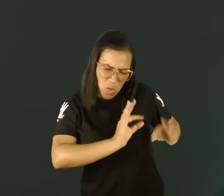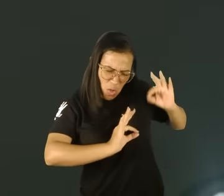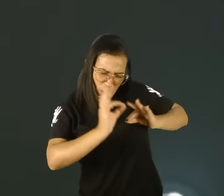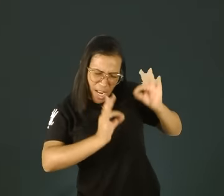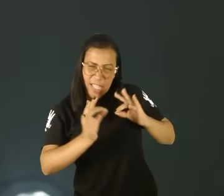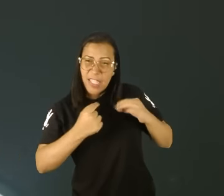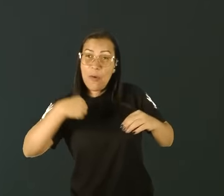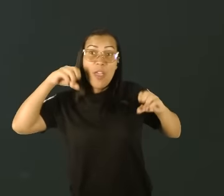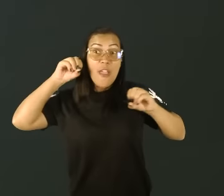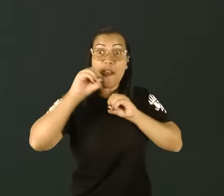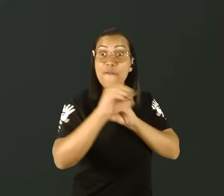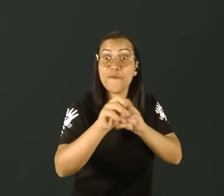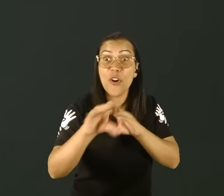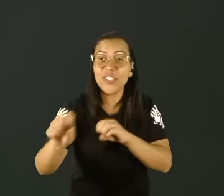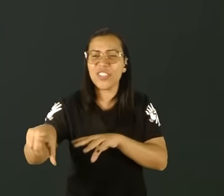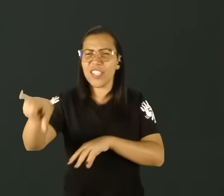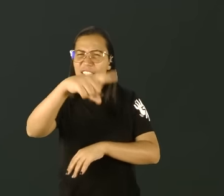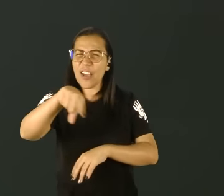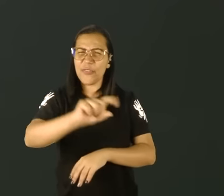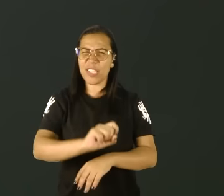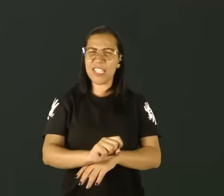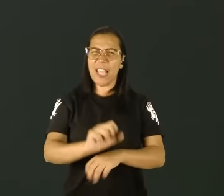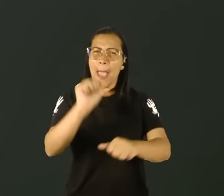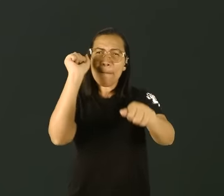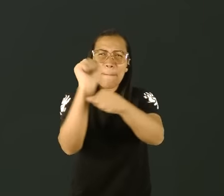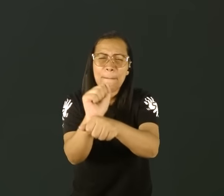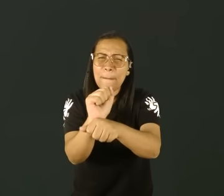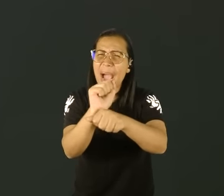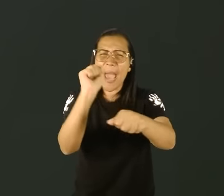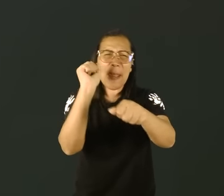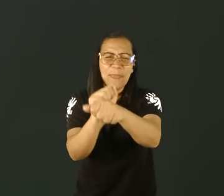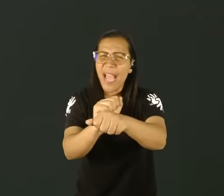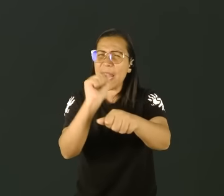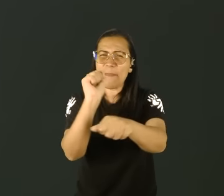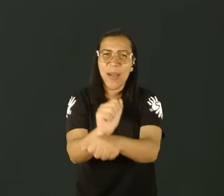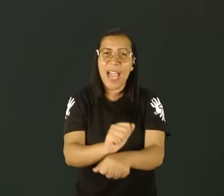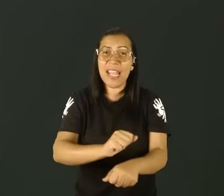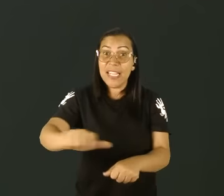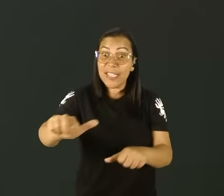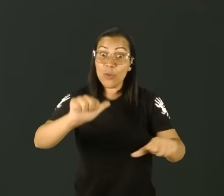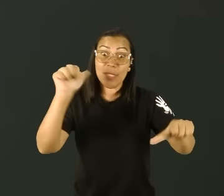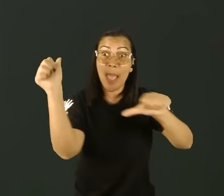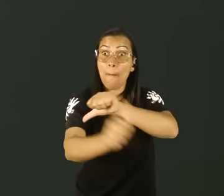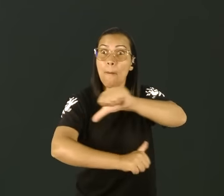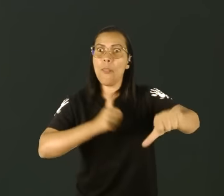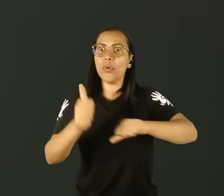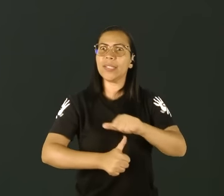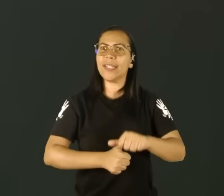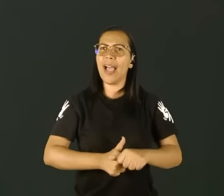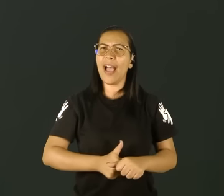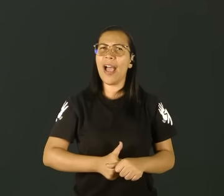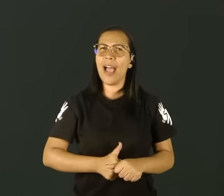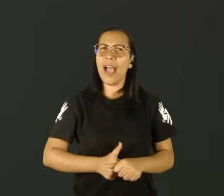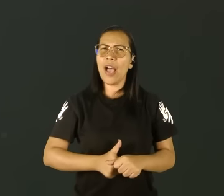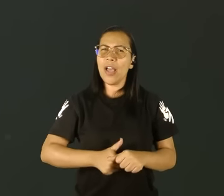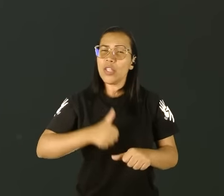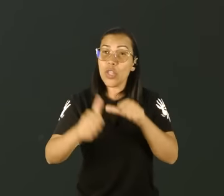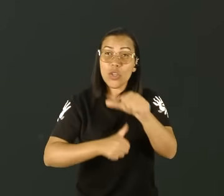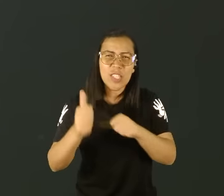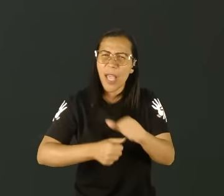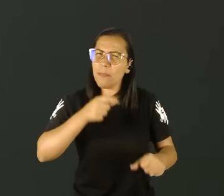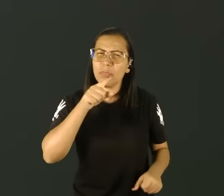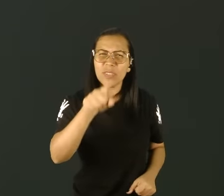sou, eu vou quebrar teu ritmo. Eu não sei para que eu estou pregando aqui, mas Deus está quebrando teu ritmo. Não é depressão não, é Deus que está quebrando